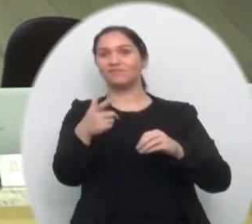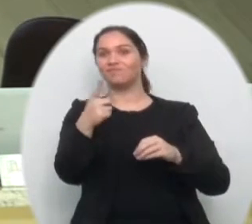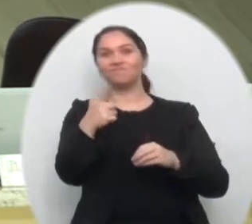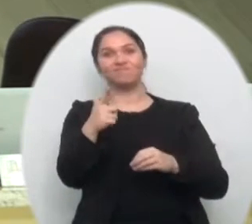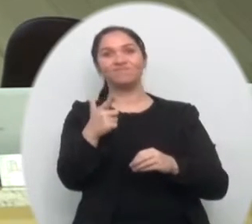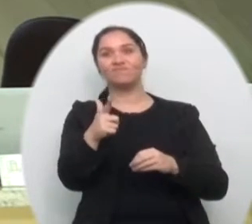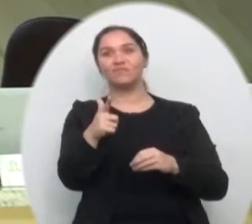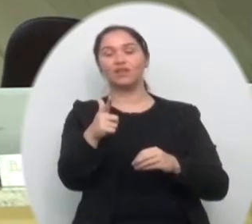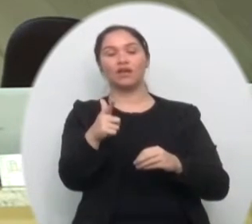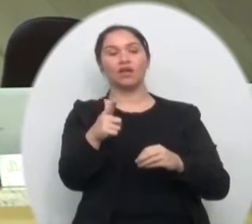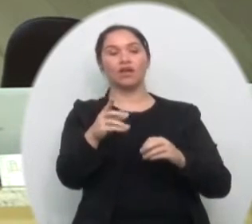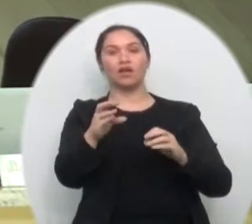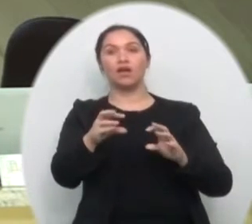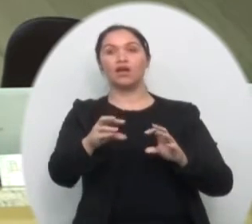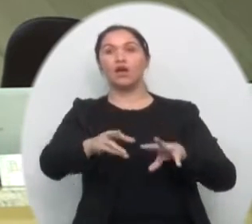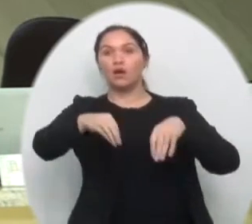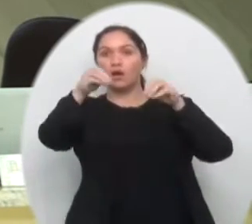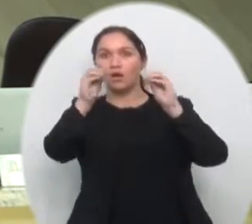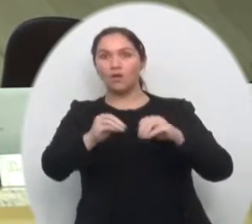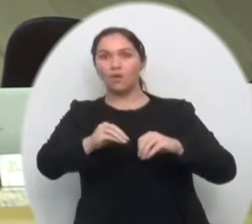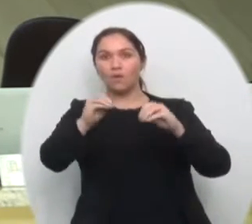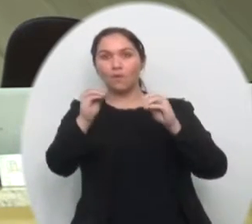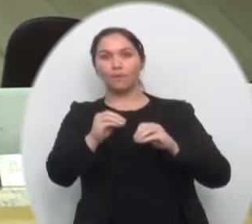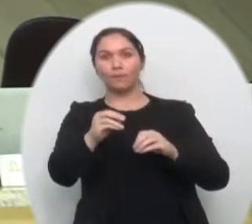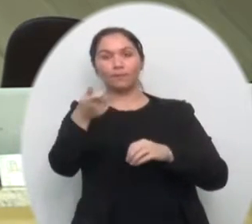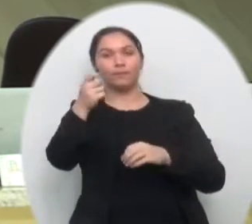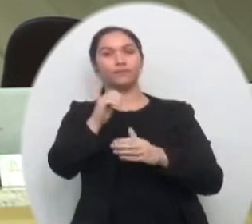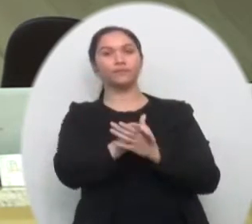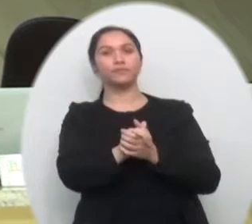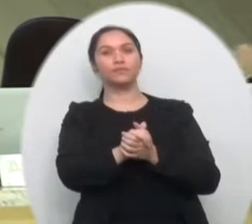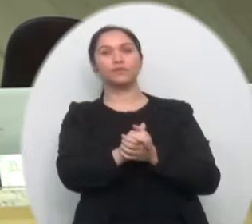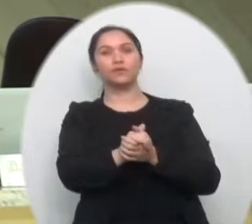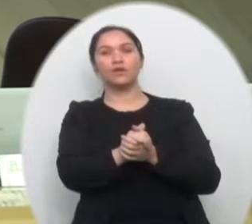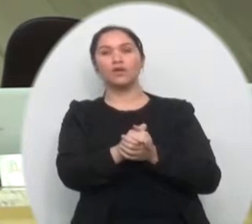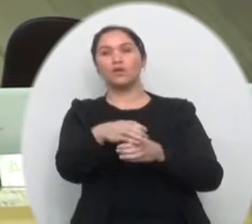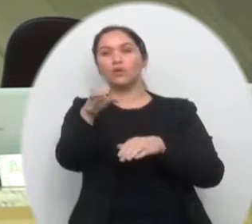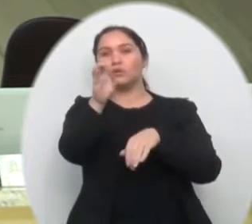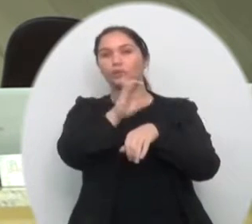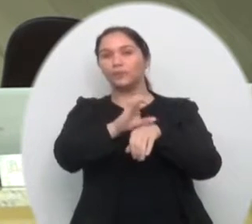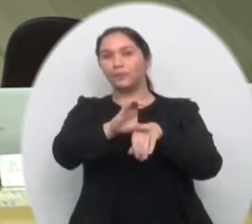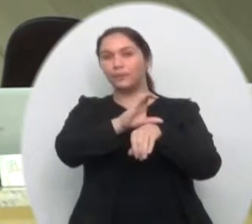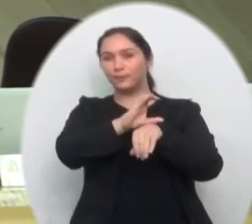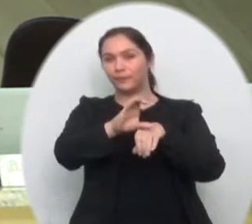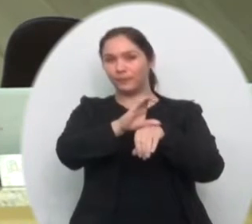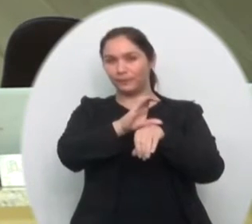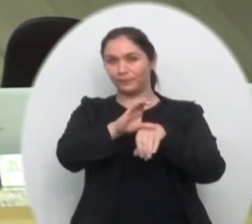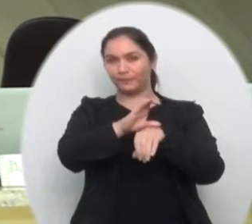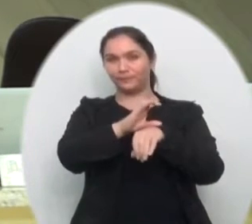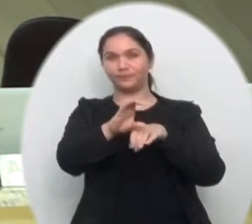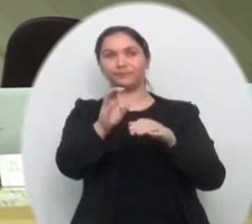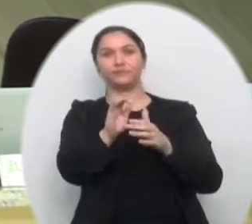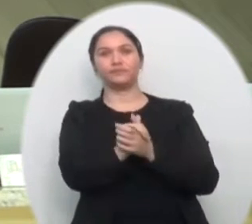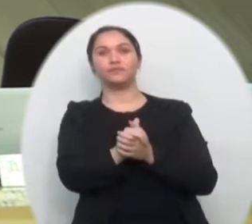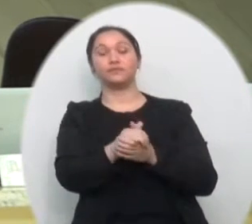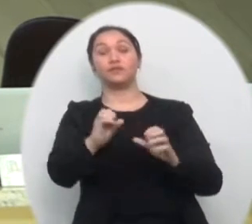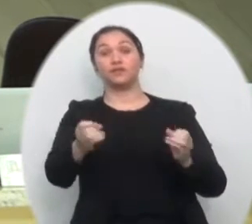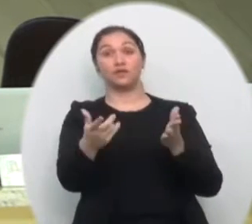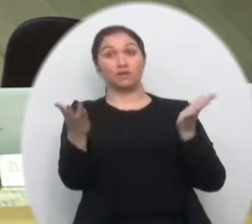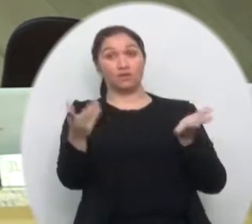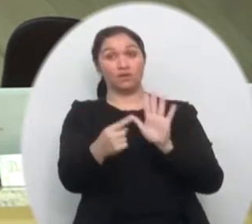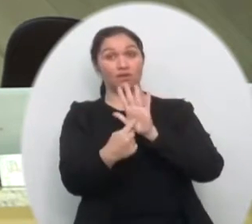né, tratada. Próxima foto. Aqui, ó. Aqui é a primeira lagoa, como eu comentei para